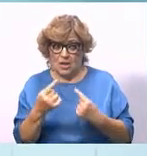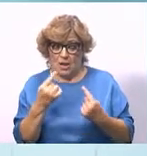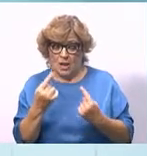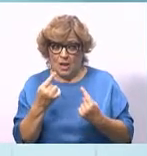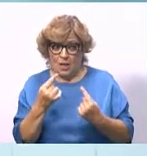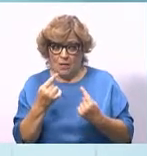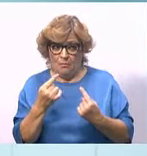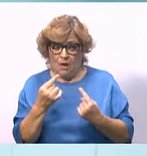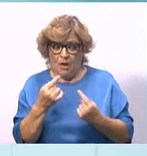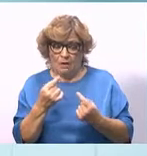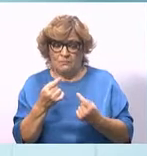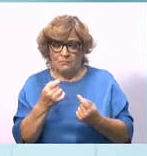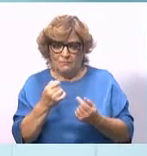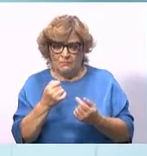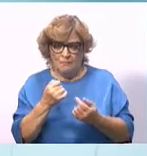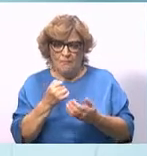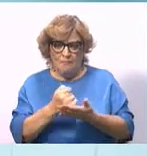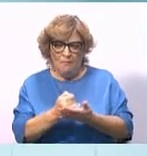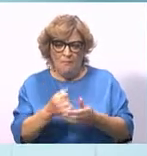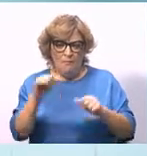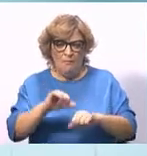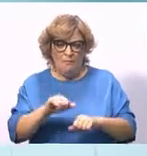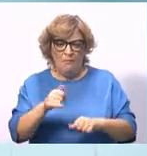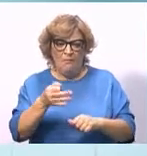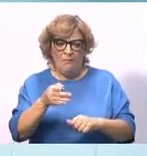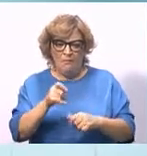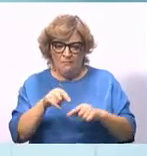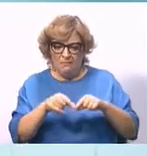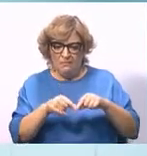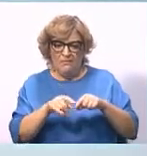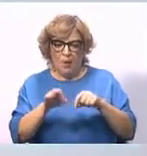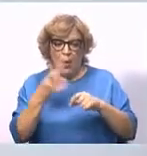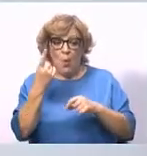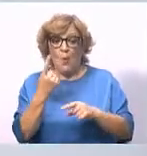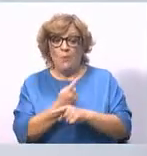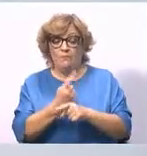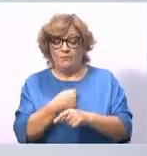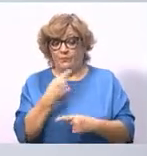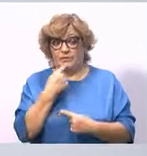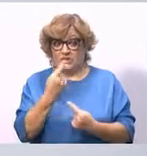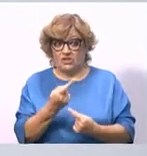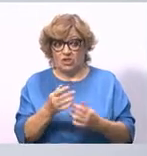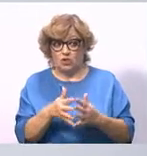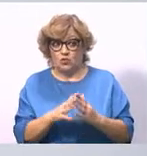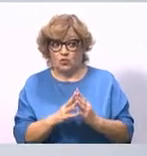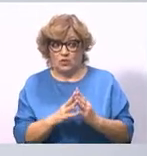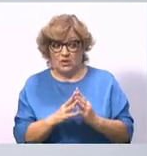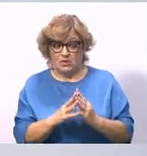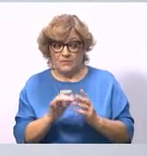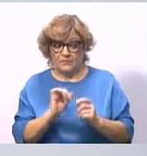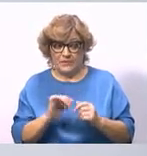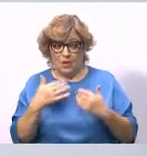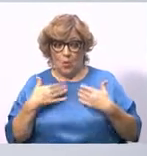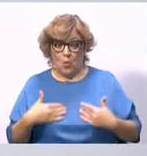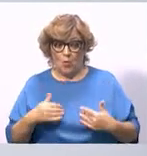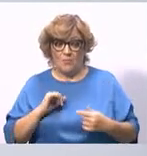algum mau apoio nos pés, e esse era uma das causas que eu me referi em termos estruturais, da